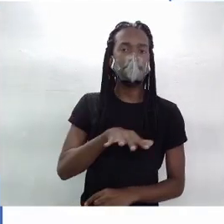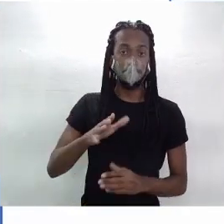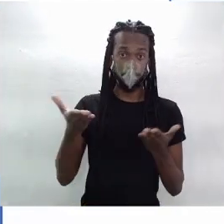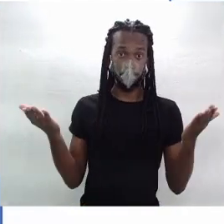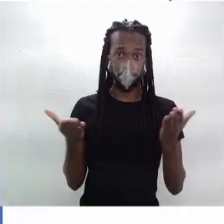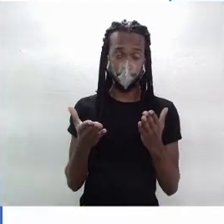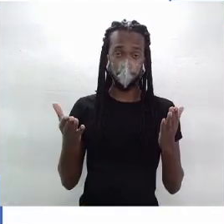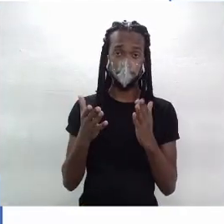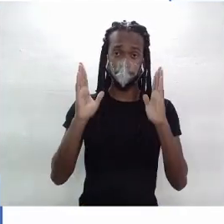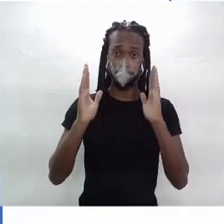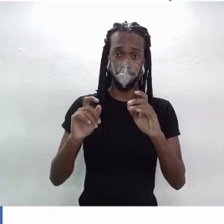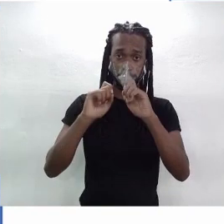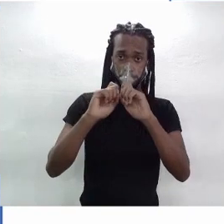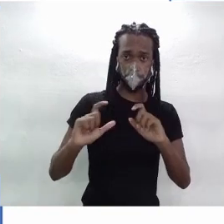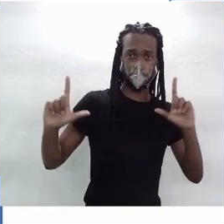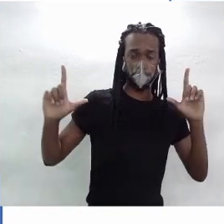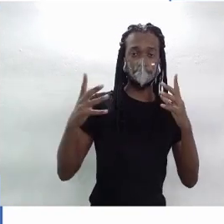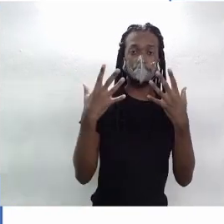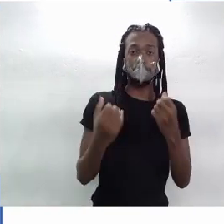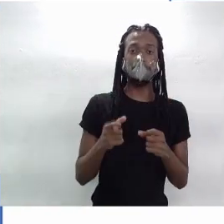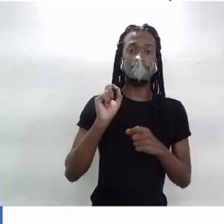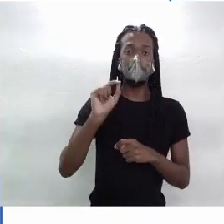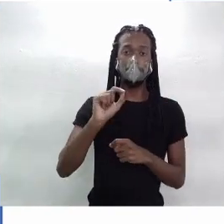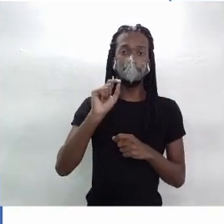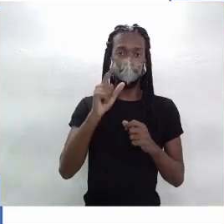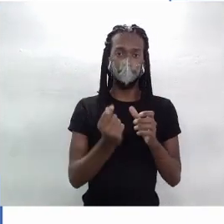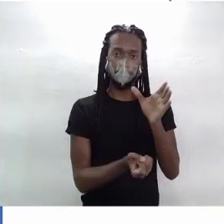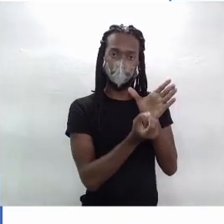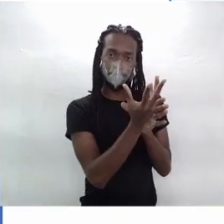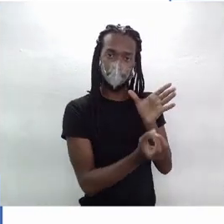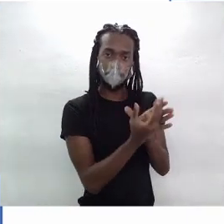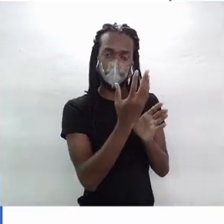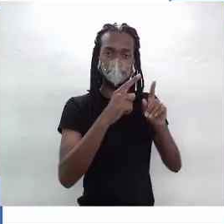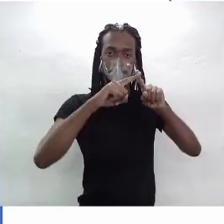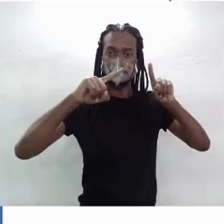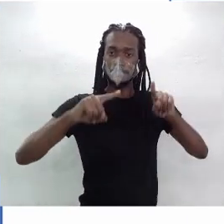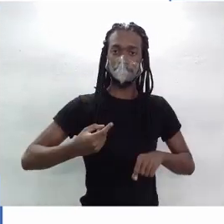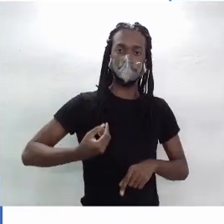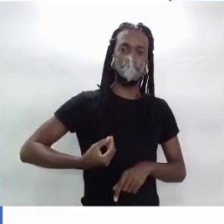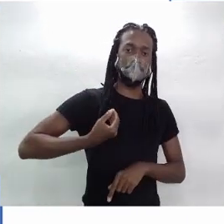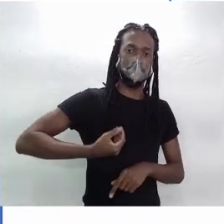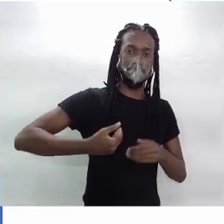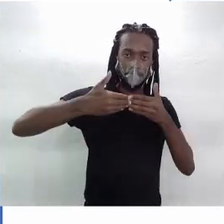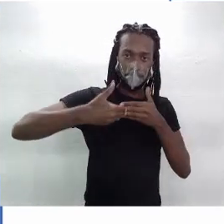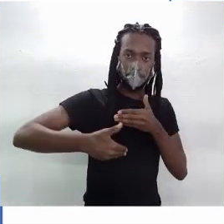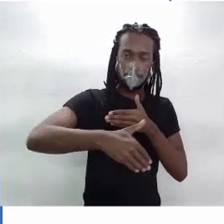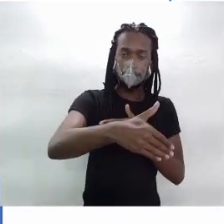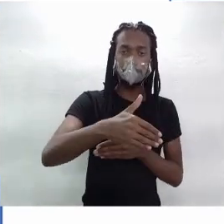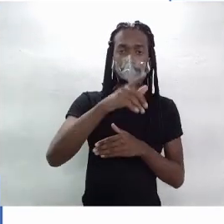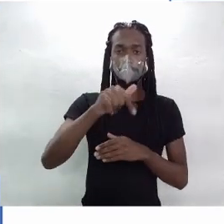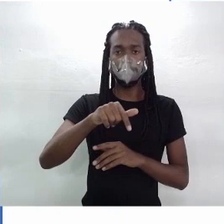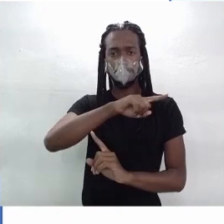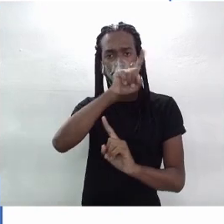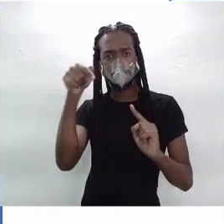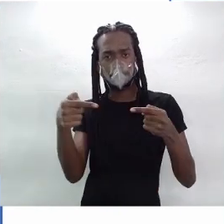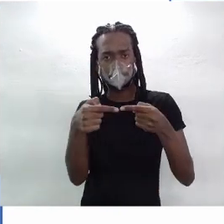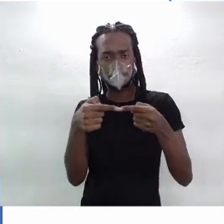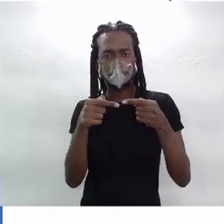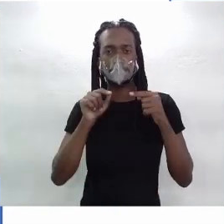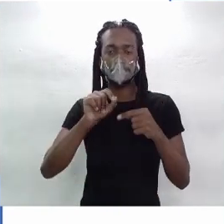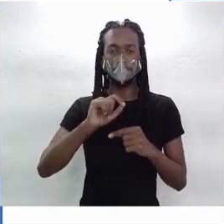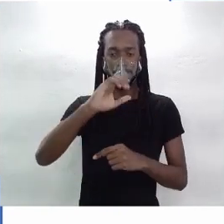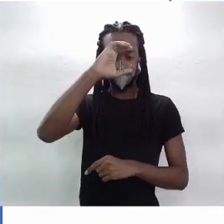nós temos construir projetos de vida assentados em princípios e